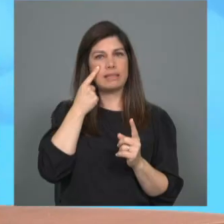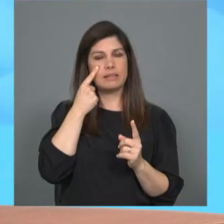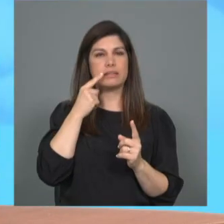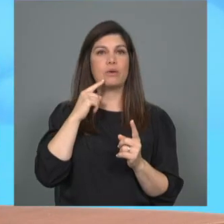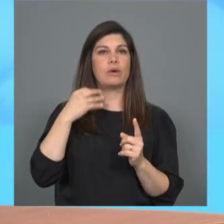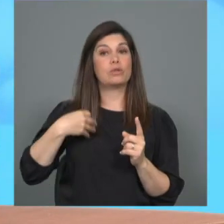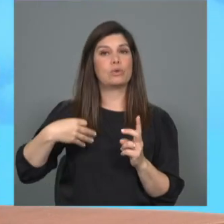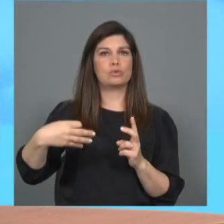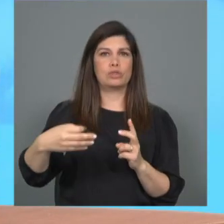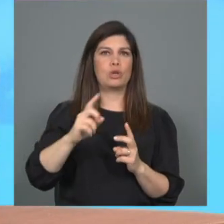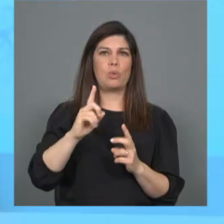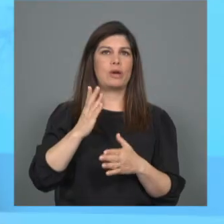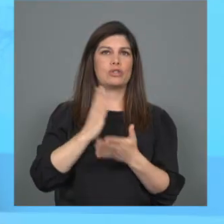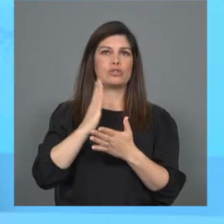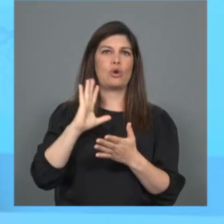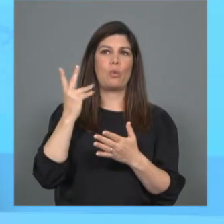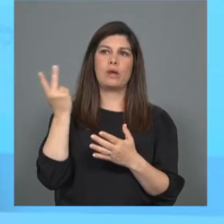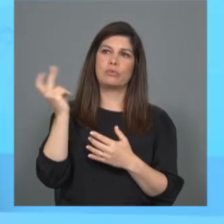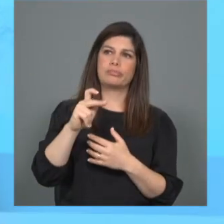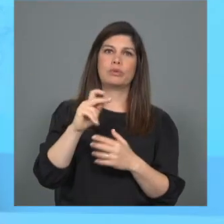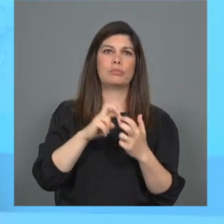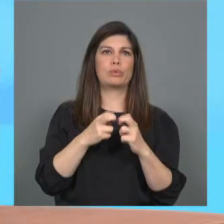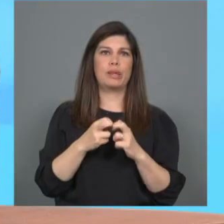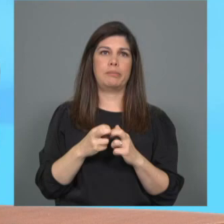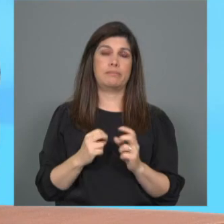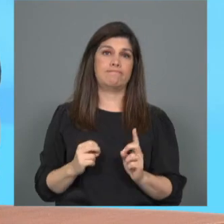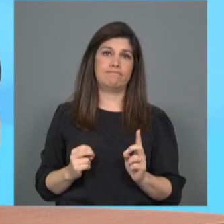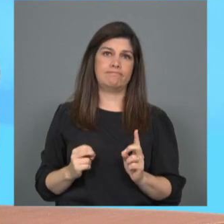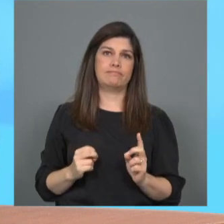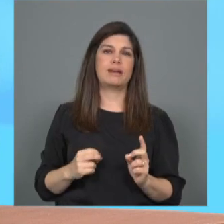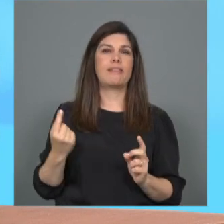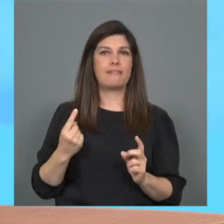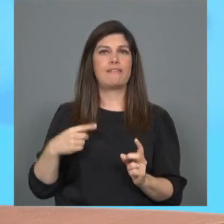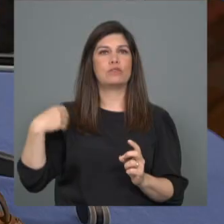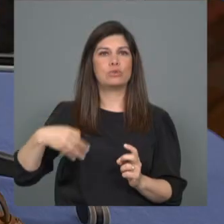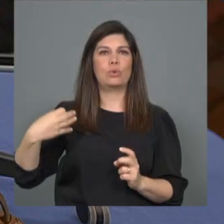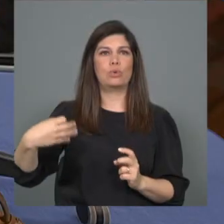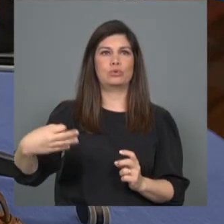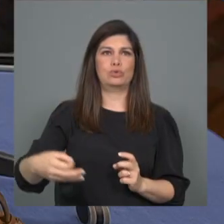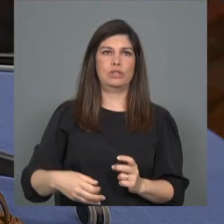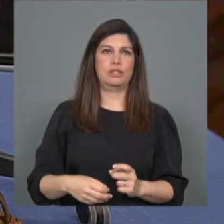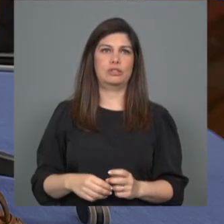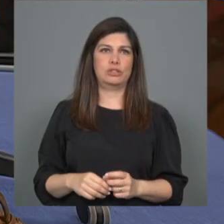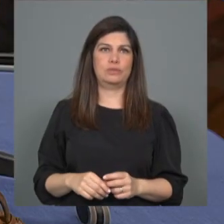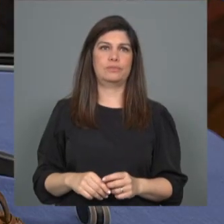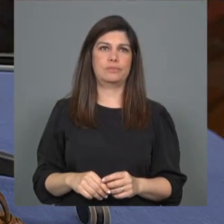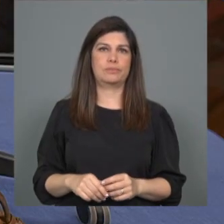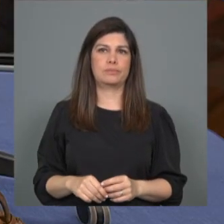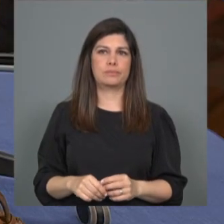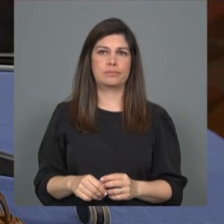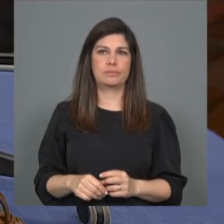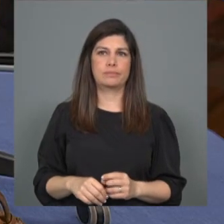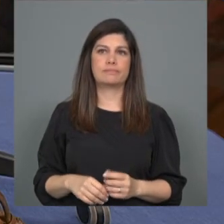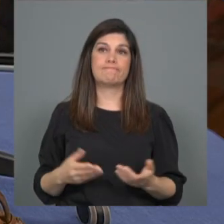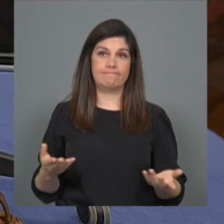enfim, algum problema bate à porta, quando já... Pois, exatamente. Enfim, a altura da vida não permite o ativismo profissional, etc. Não é?